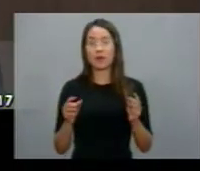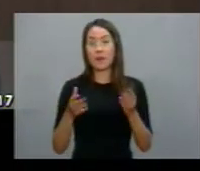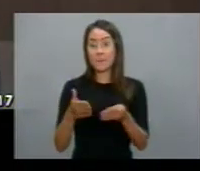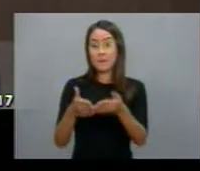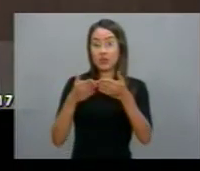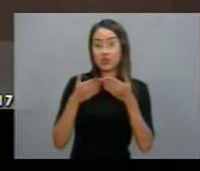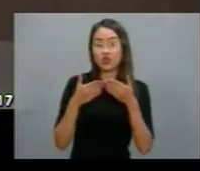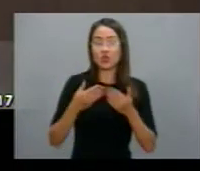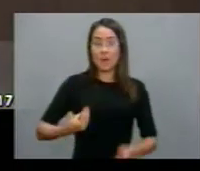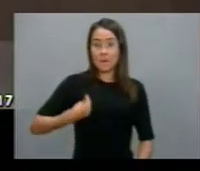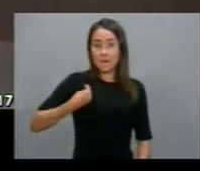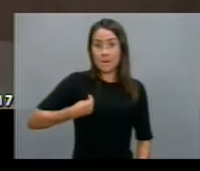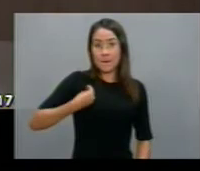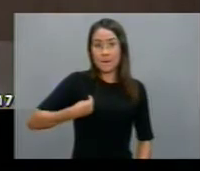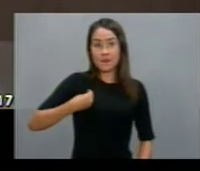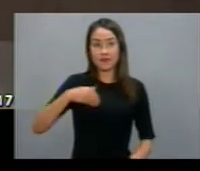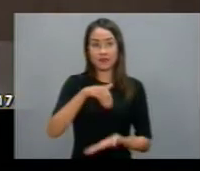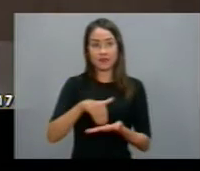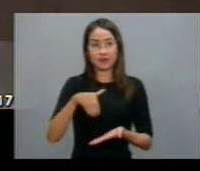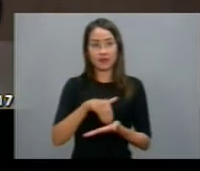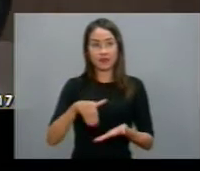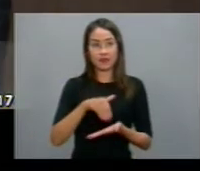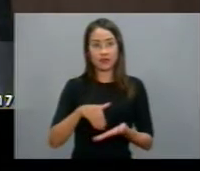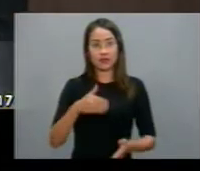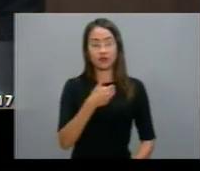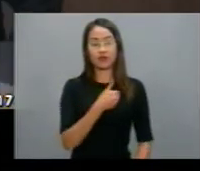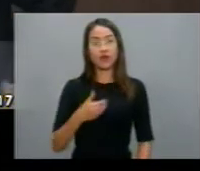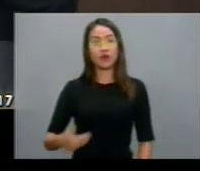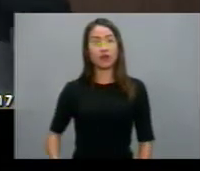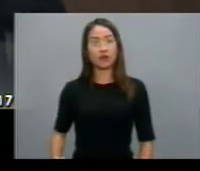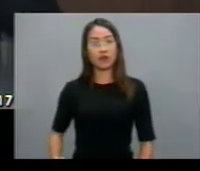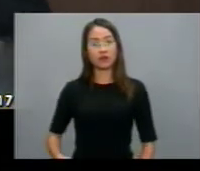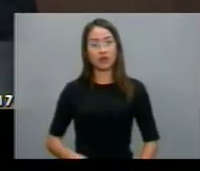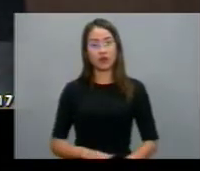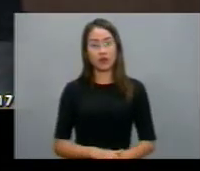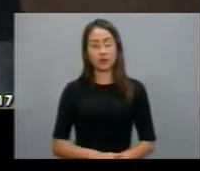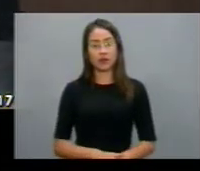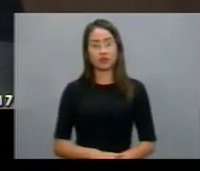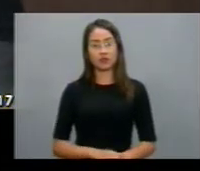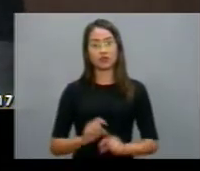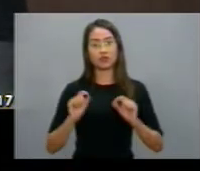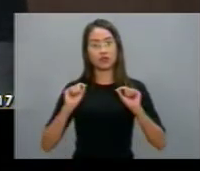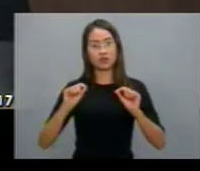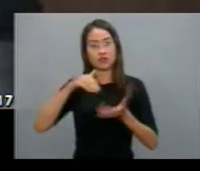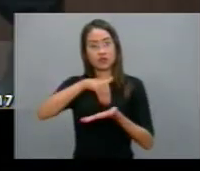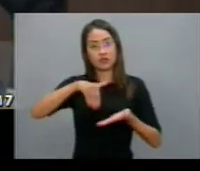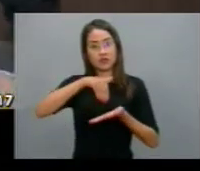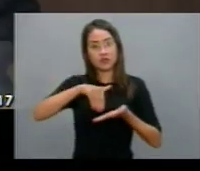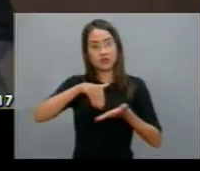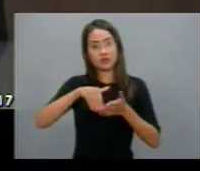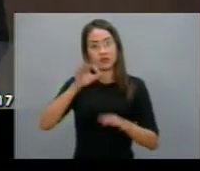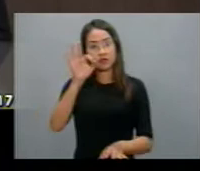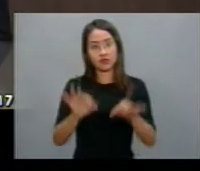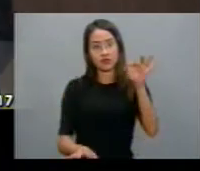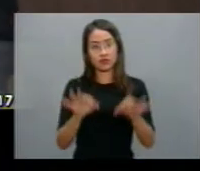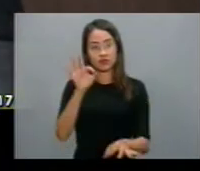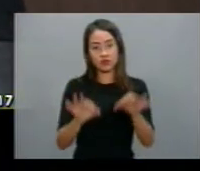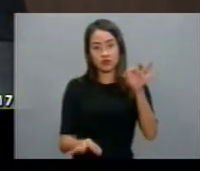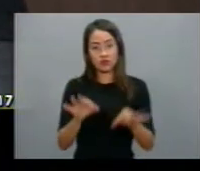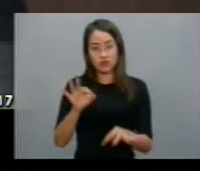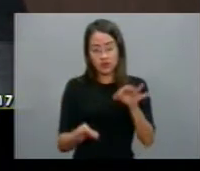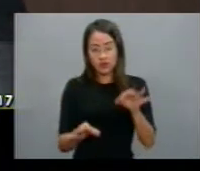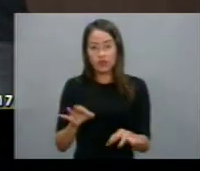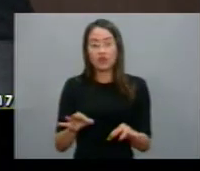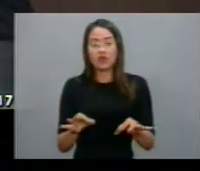reivindicando a presença do secretário de Segurança Pública e da Secretaria de Justiça, hoje uma secretária,